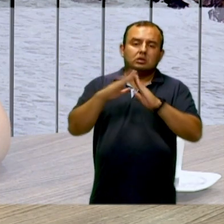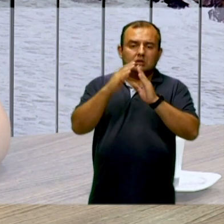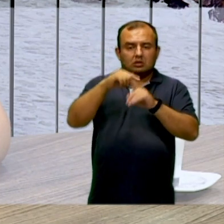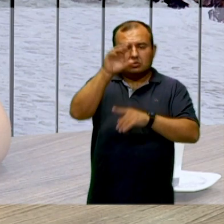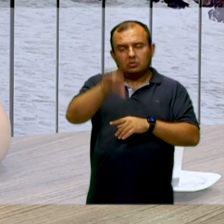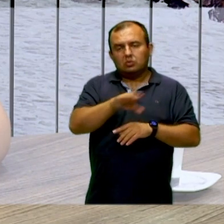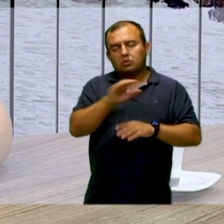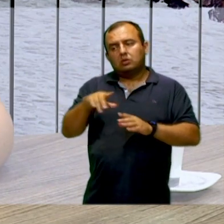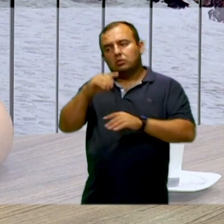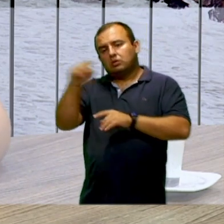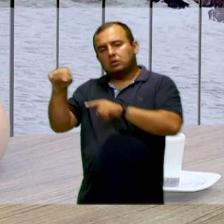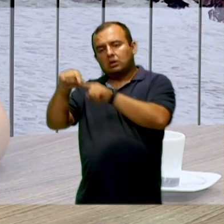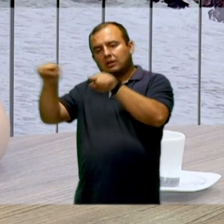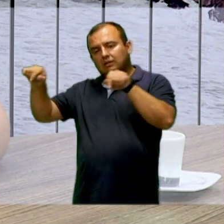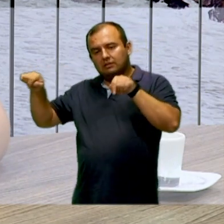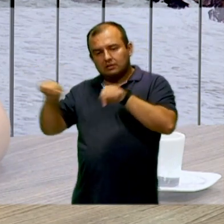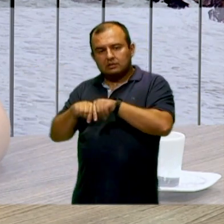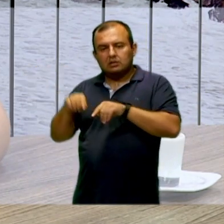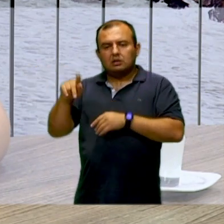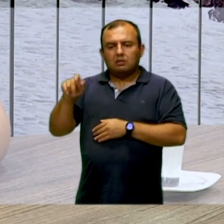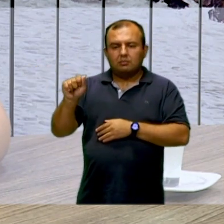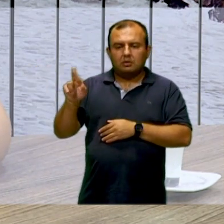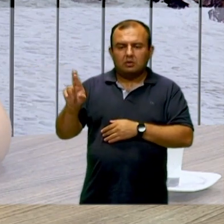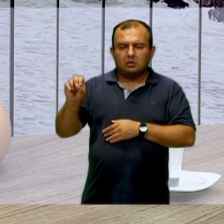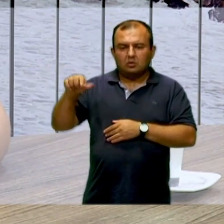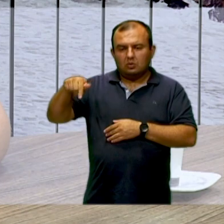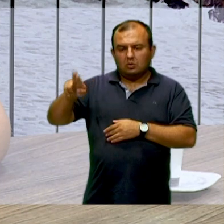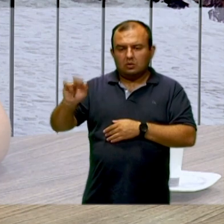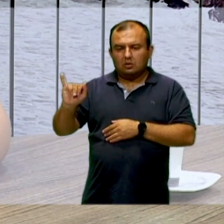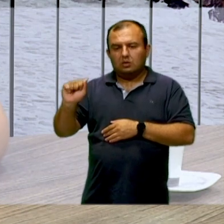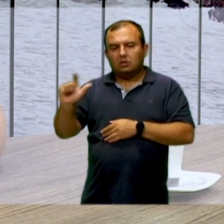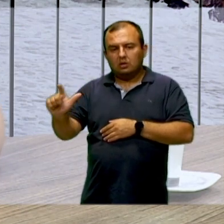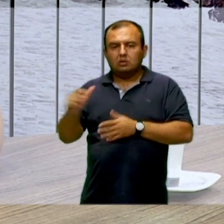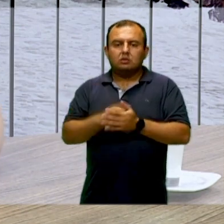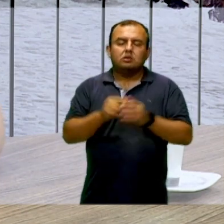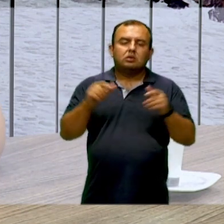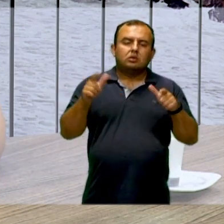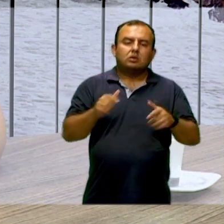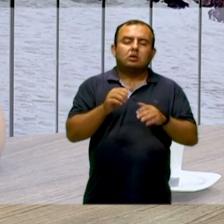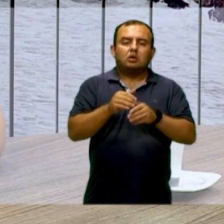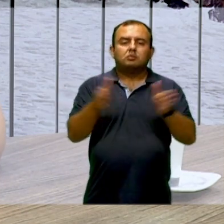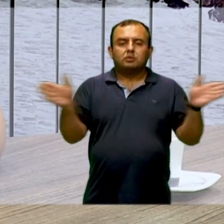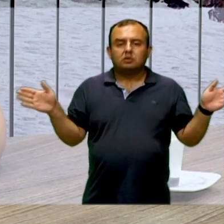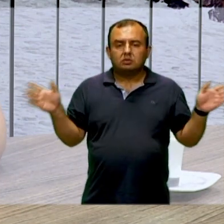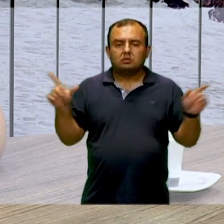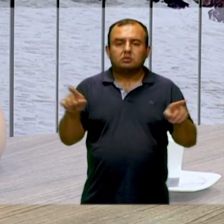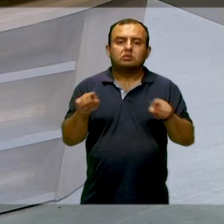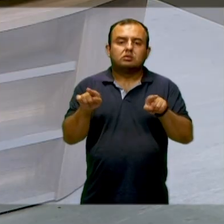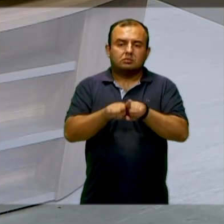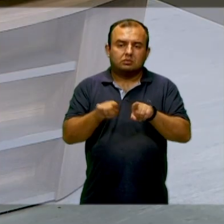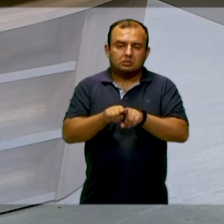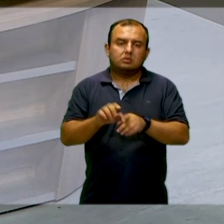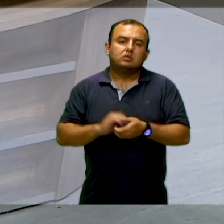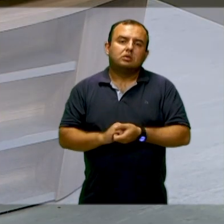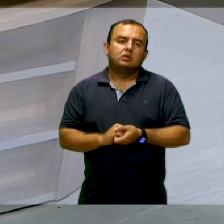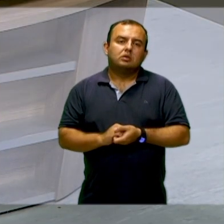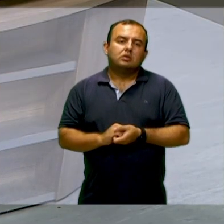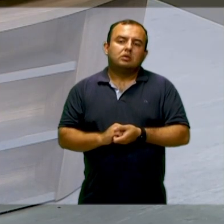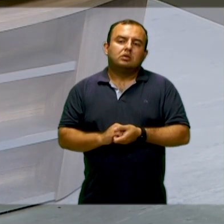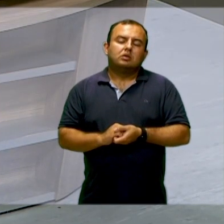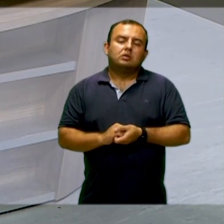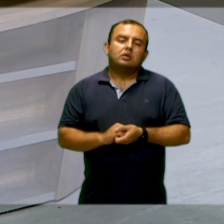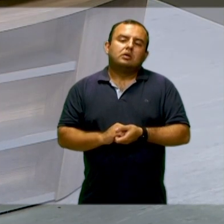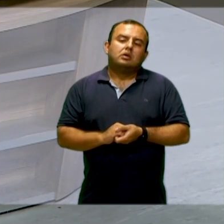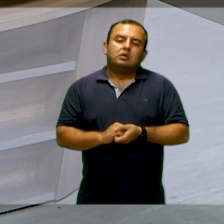paroquiais, sabe, um espaço que seja para todos, e até espaços abertos, a gente está pensando em ocupar também. E